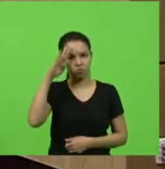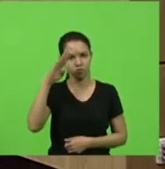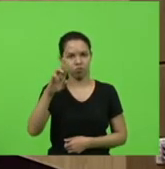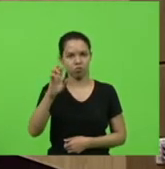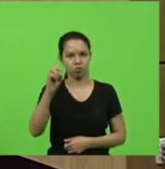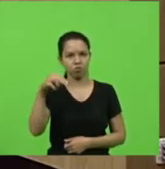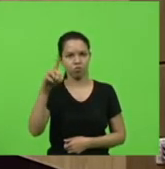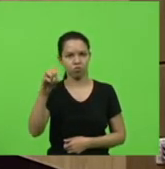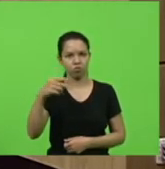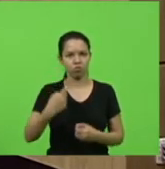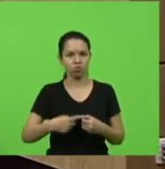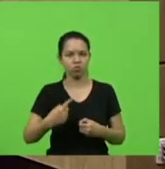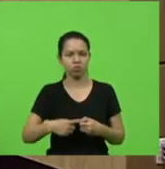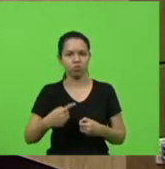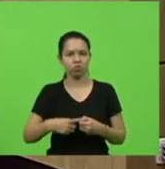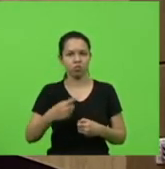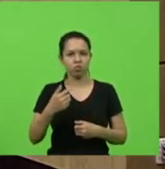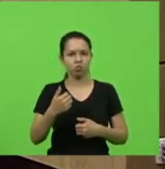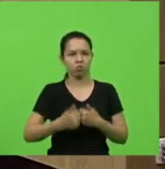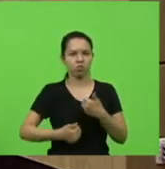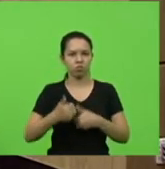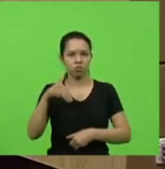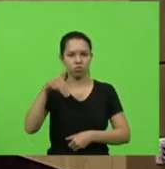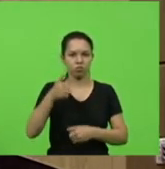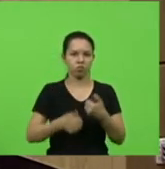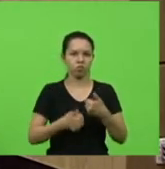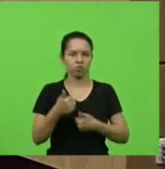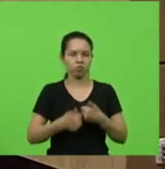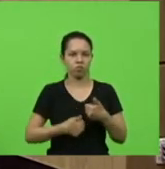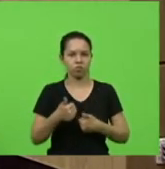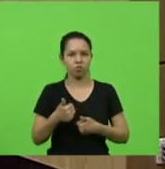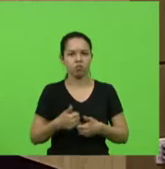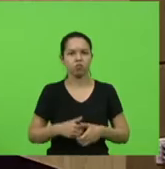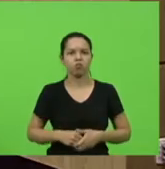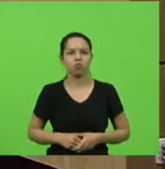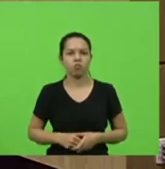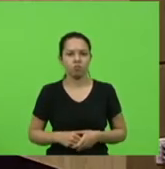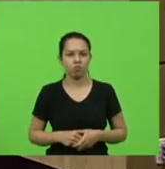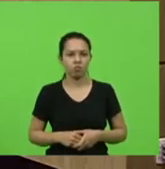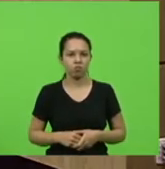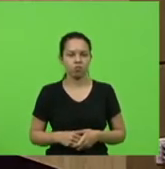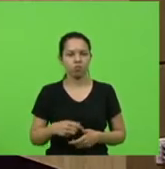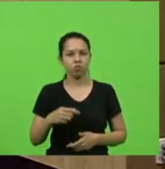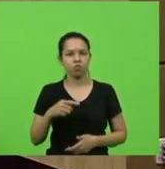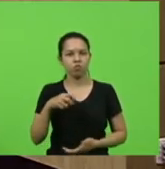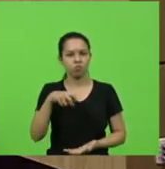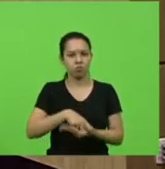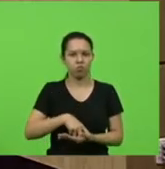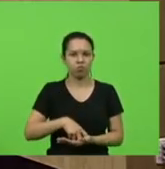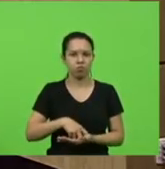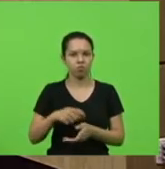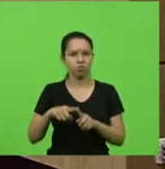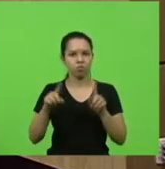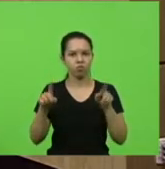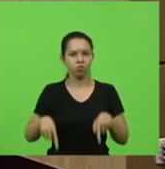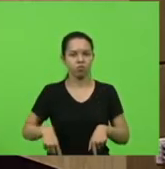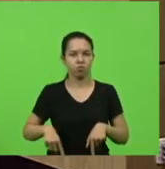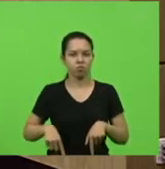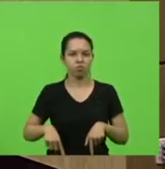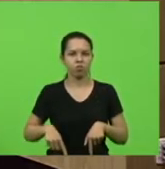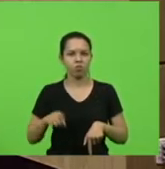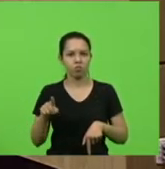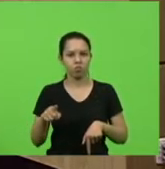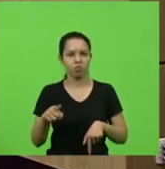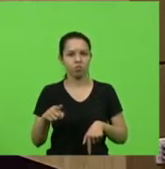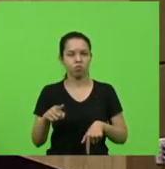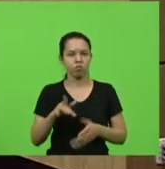no município de Massaranduba, pela tomada de providências pela punição da funcionária que forjou atentado contra si para